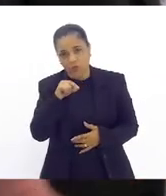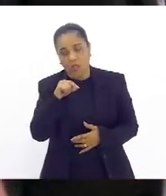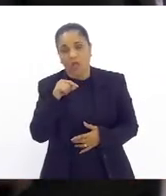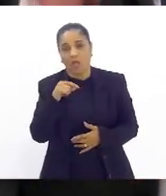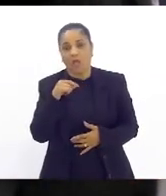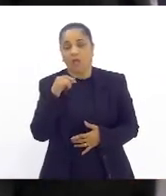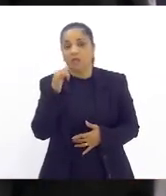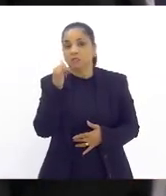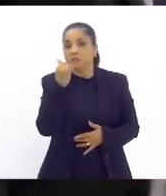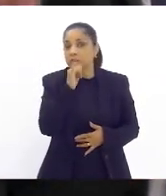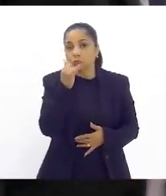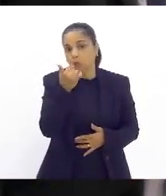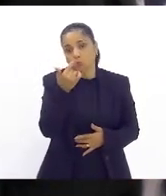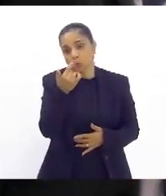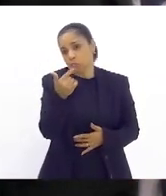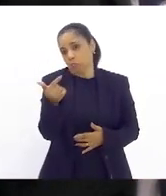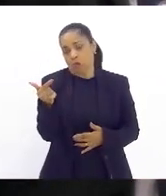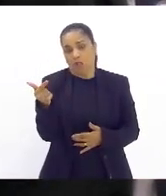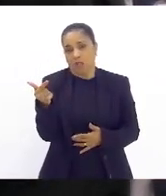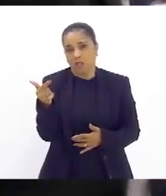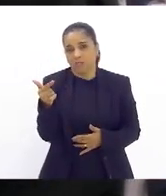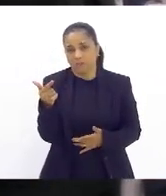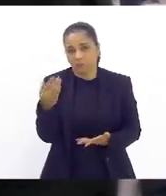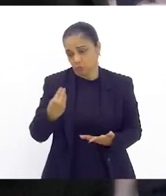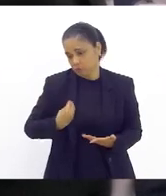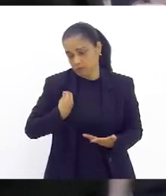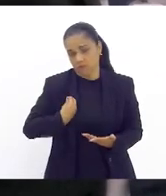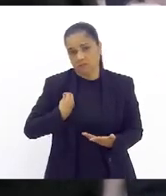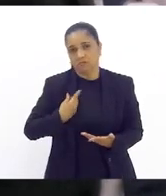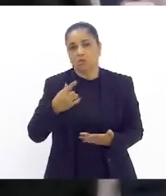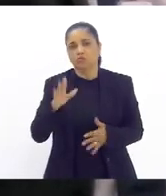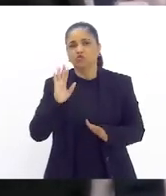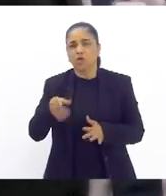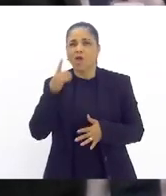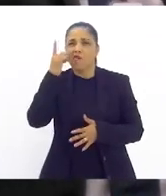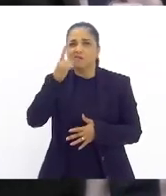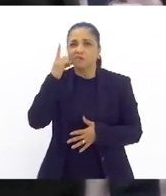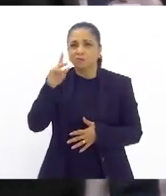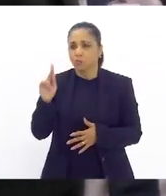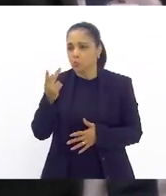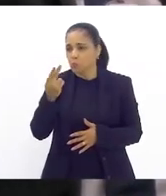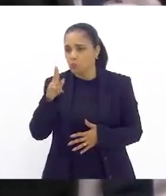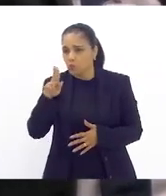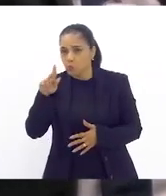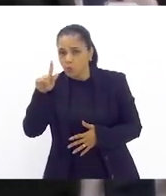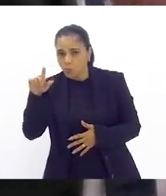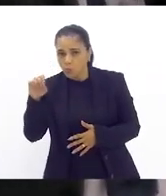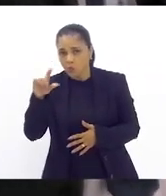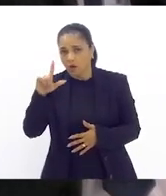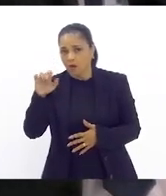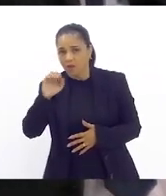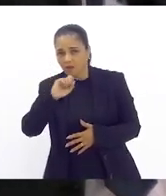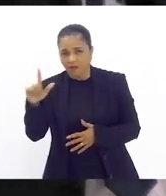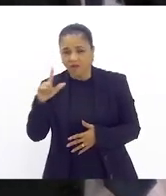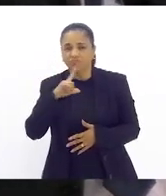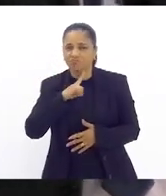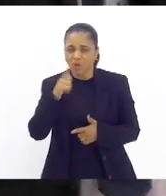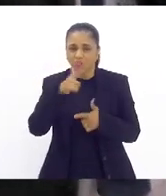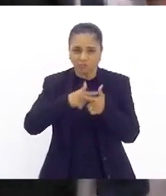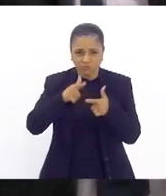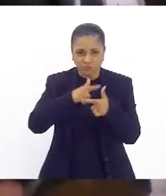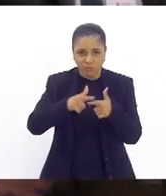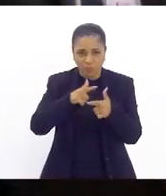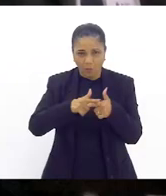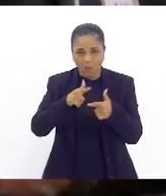então assim uma coisa que a gente também conversando muito com o deputado go Leal é existem alguns gargalos é para